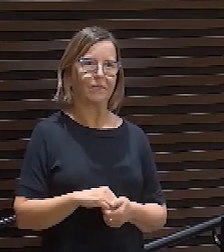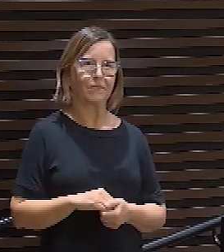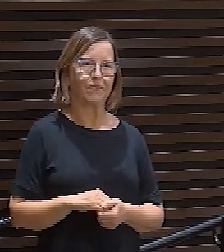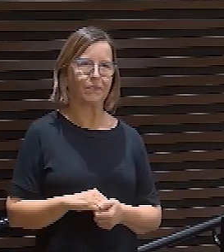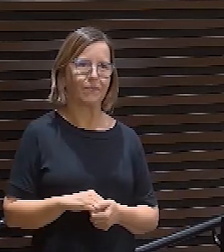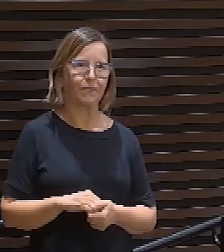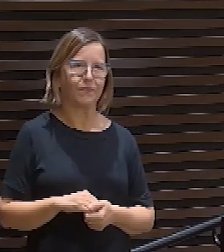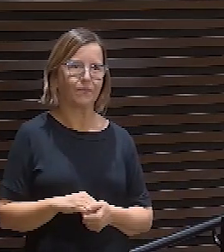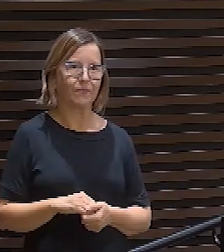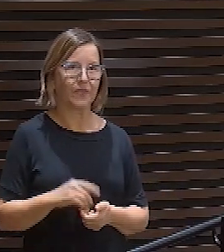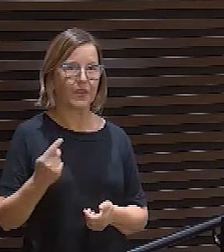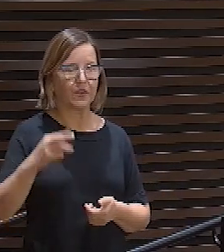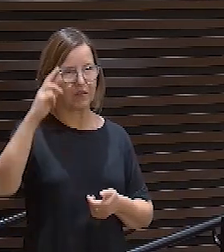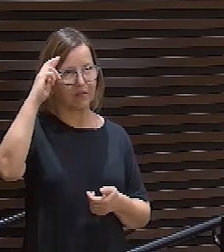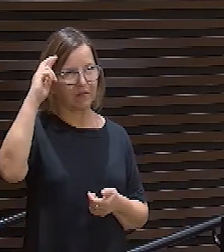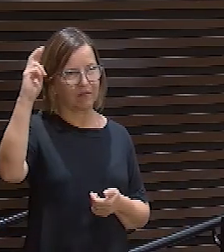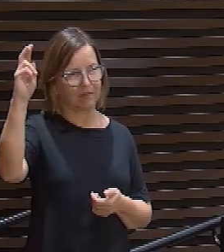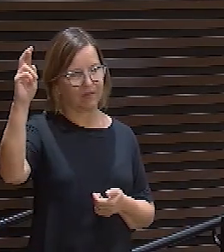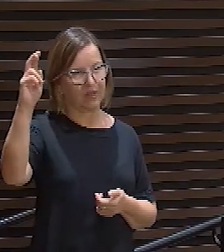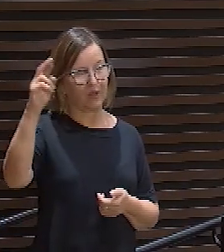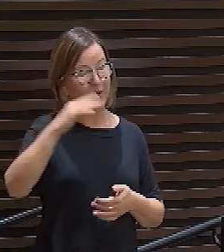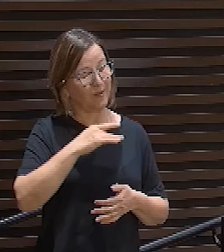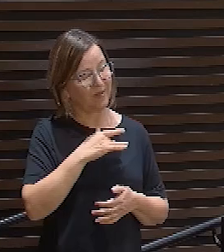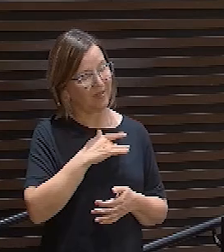E o seu Senhor vai se compadecer de você.